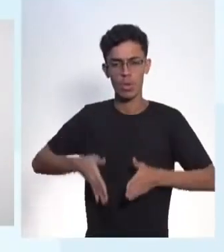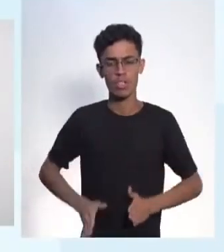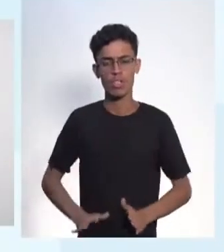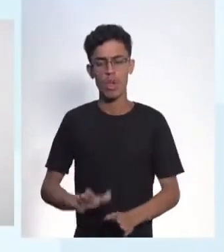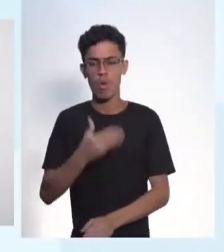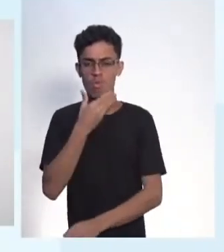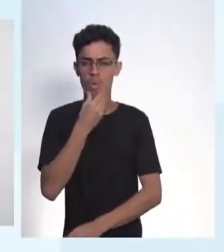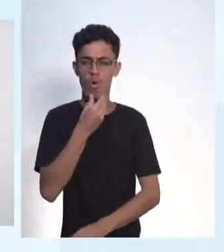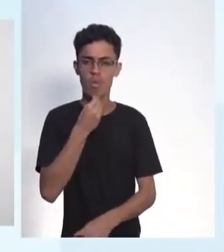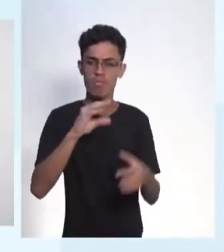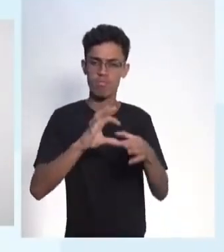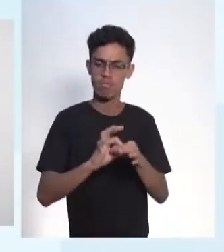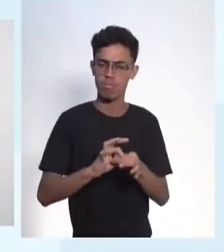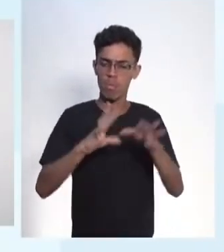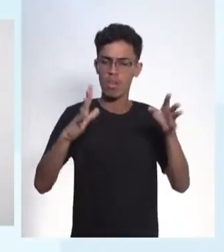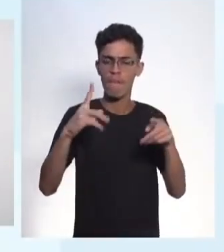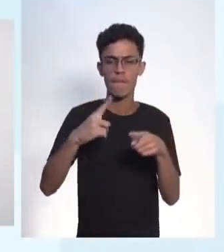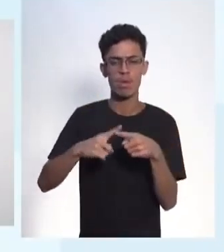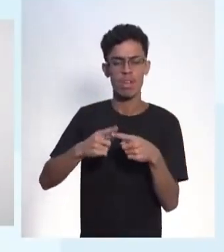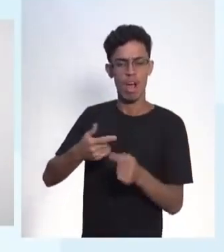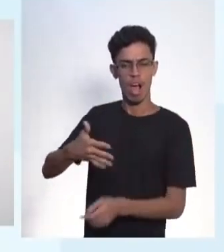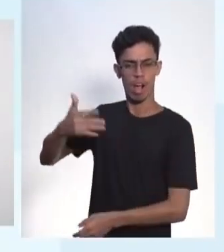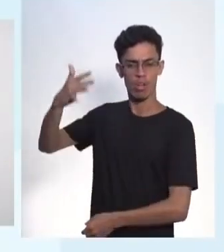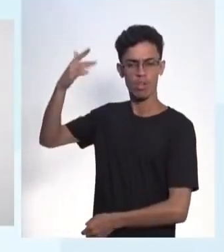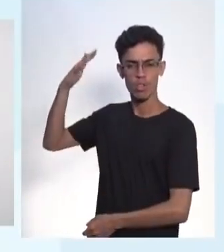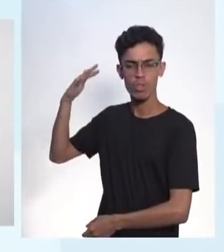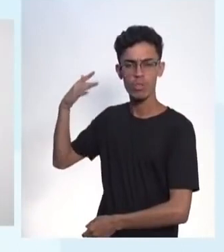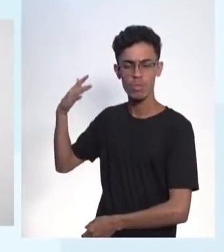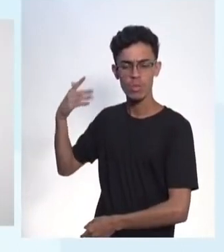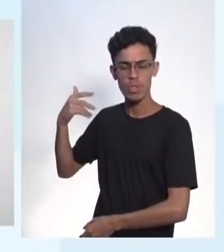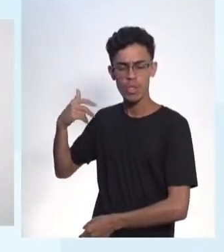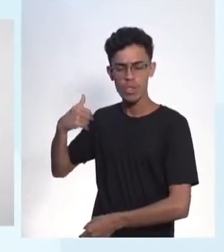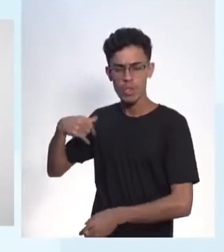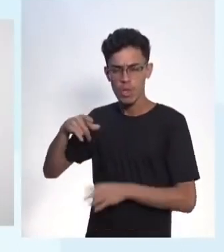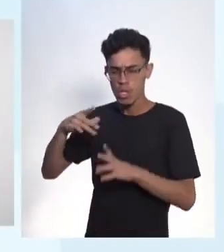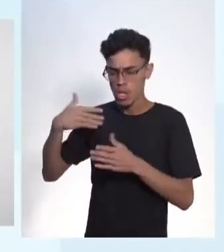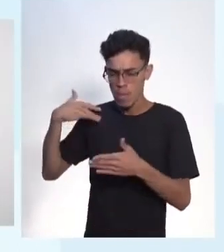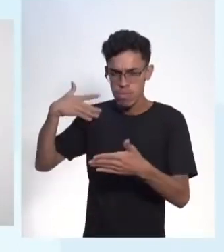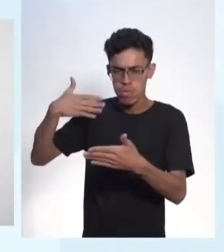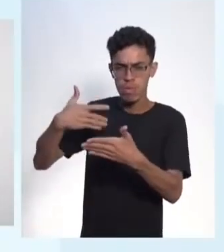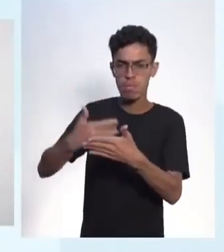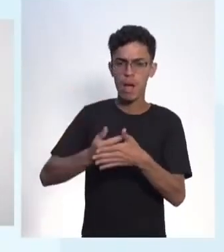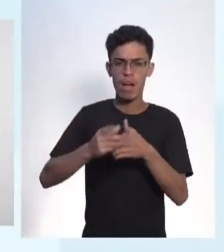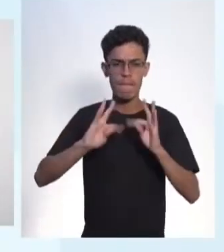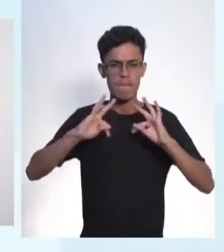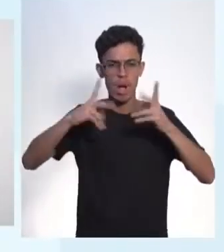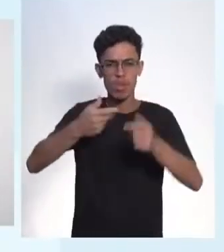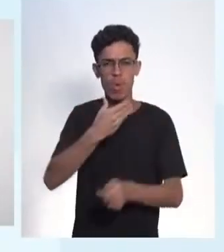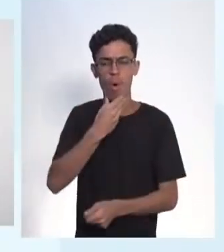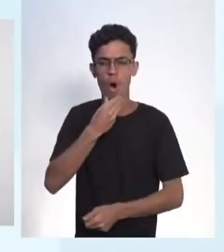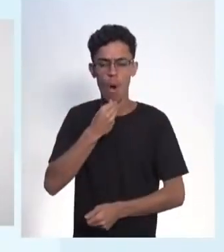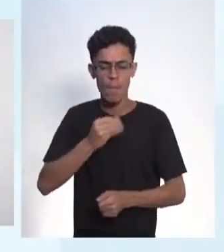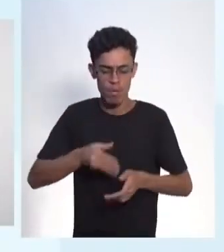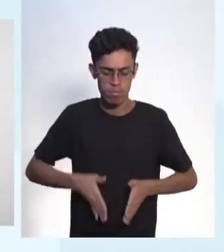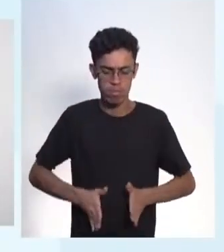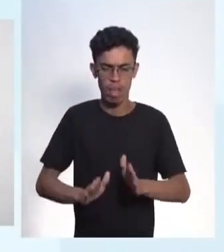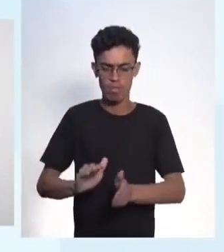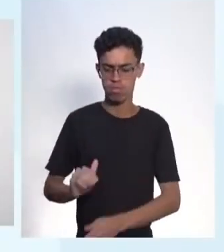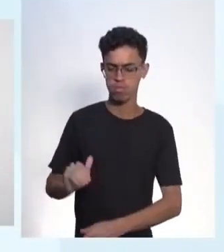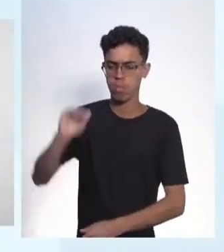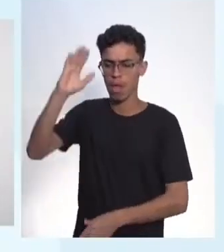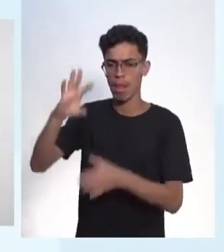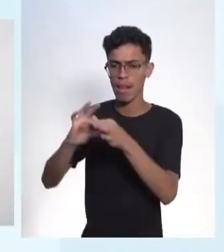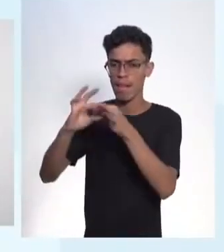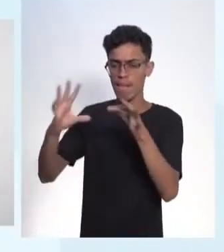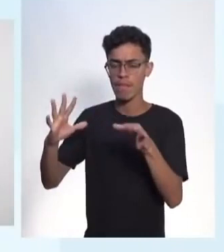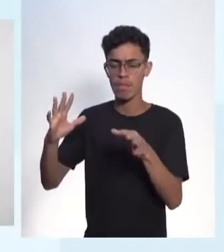um homem livre, porque, na verdade, todo homem nasce livre. Nasceu na capitania de Pernambuco, mas foi